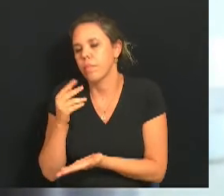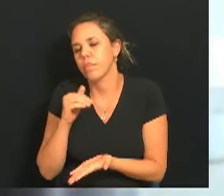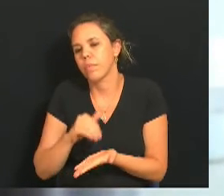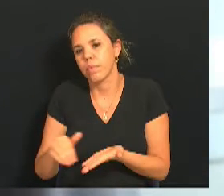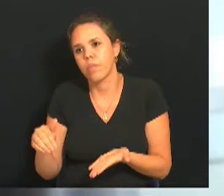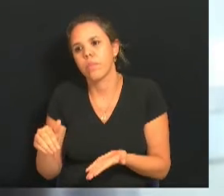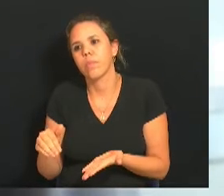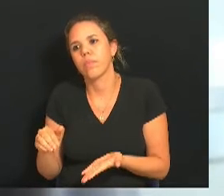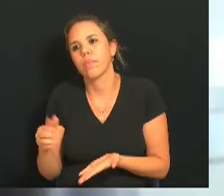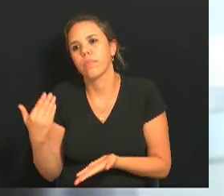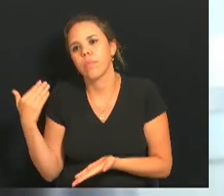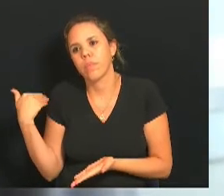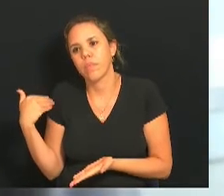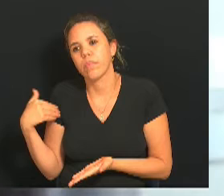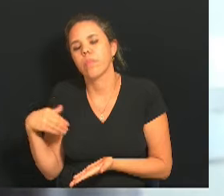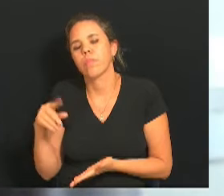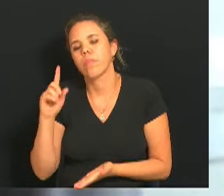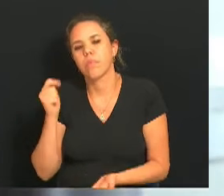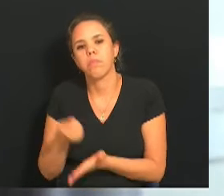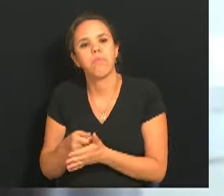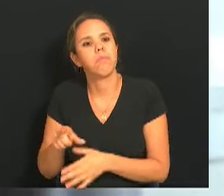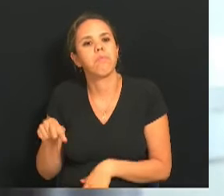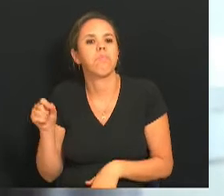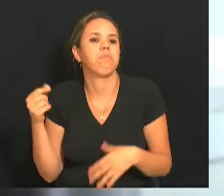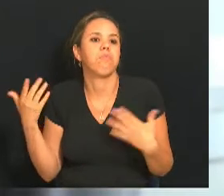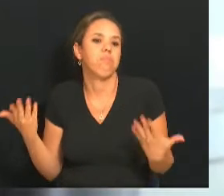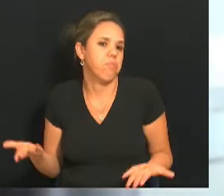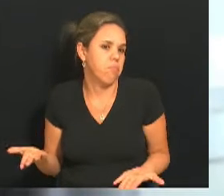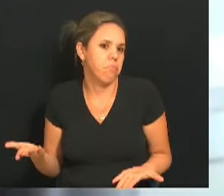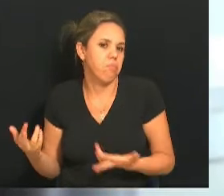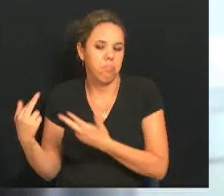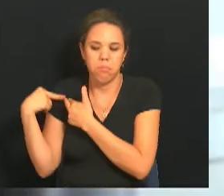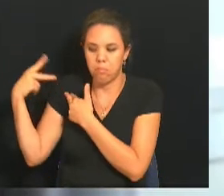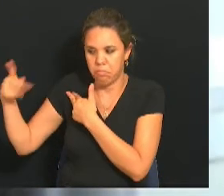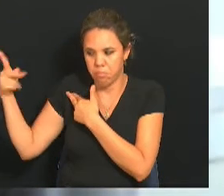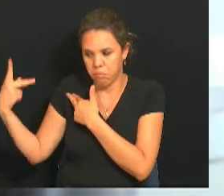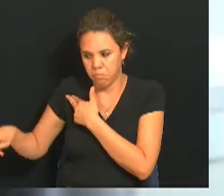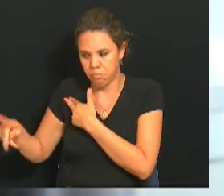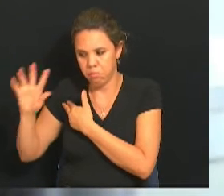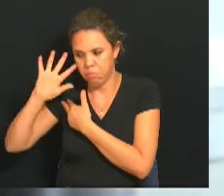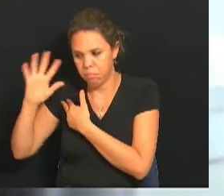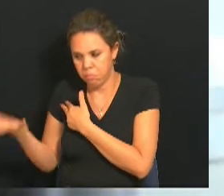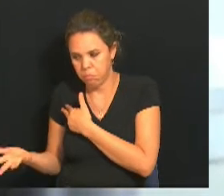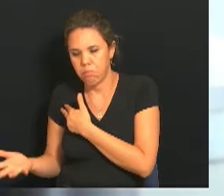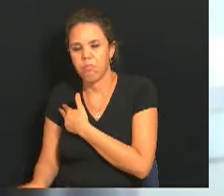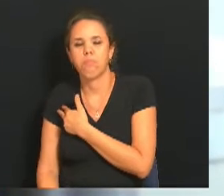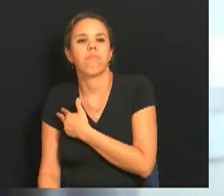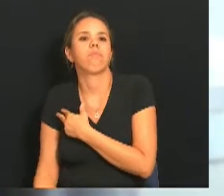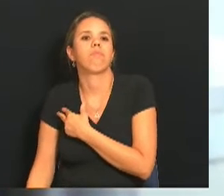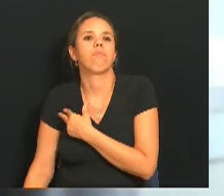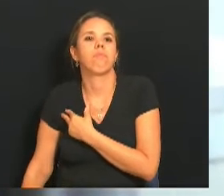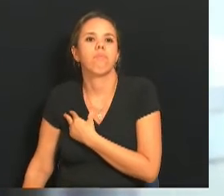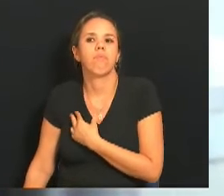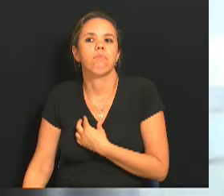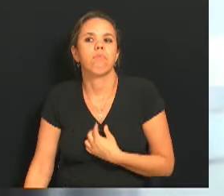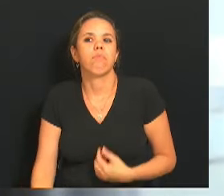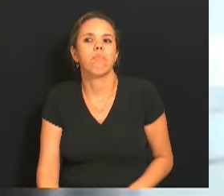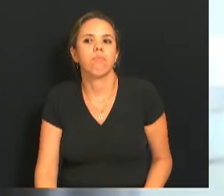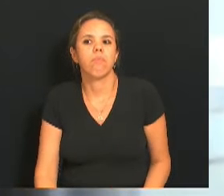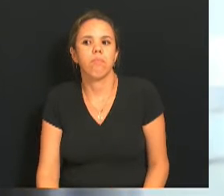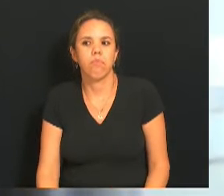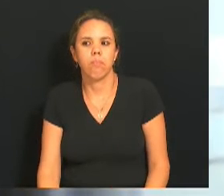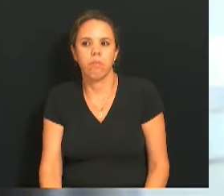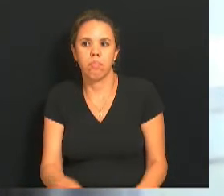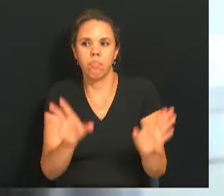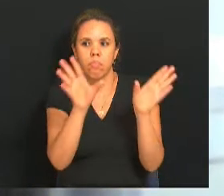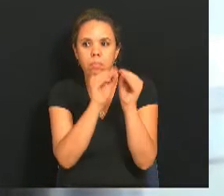à época decidir, porque cabia a ela tratar disso. E a definição